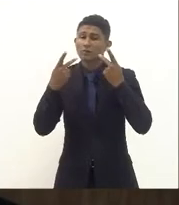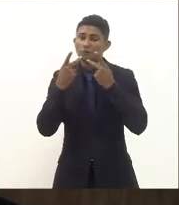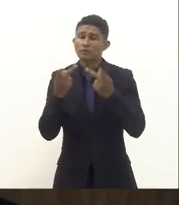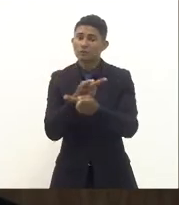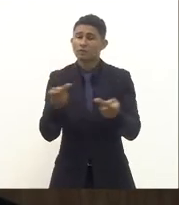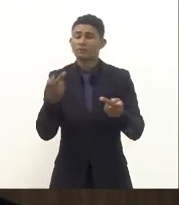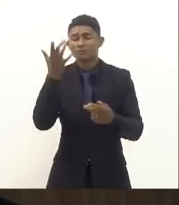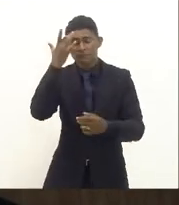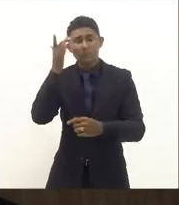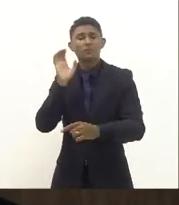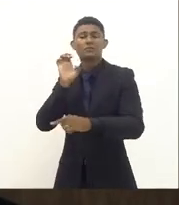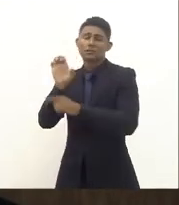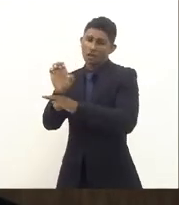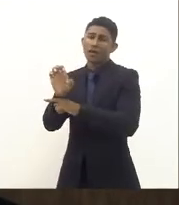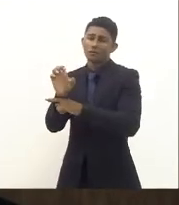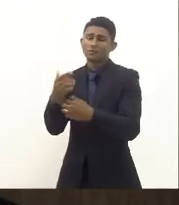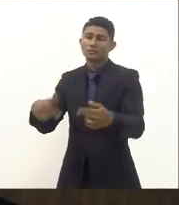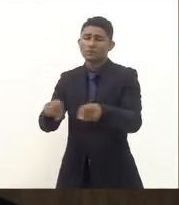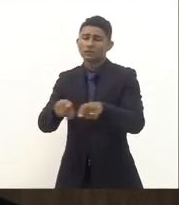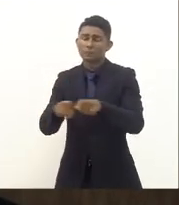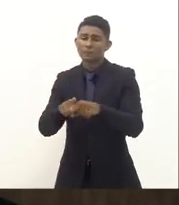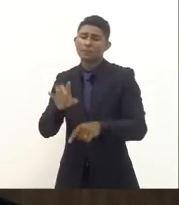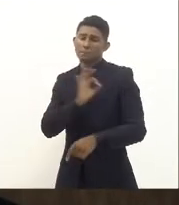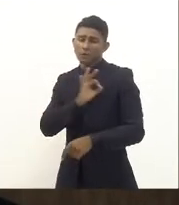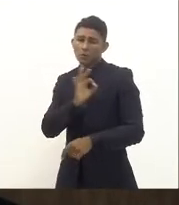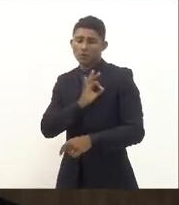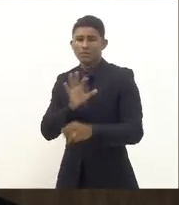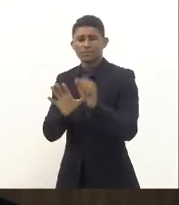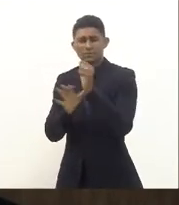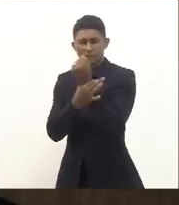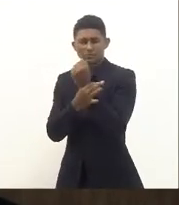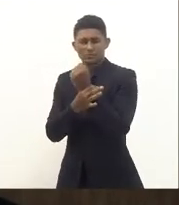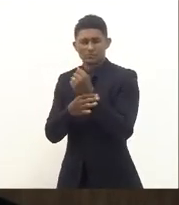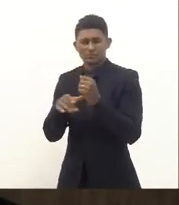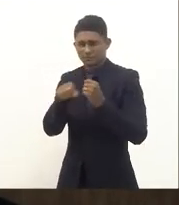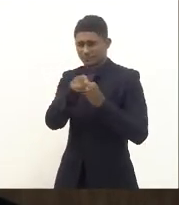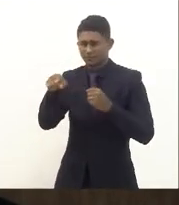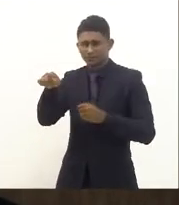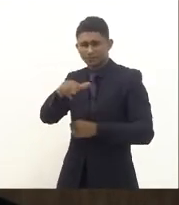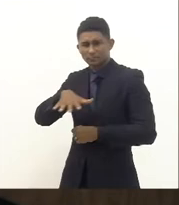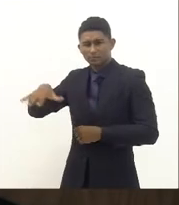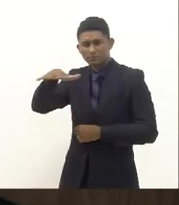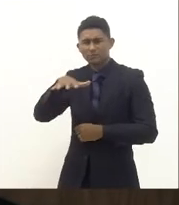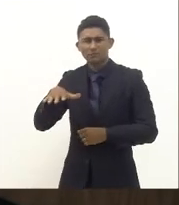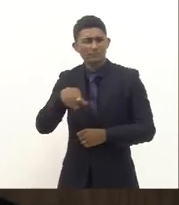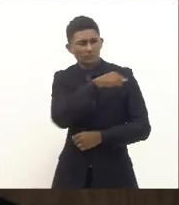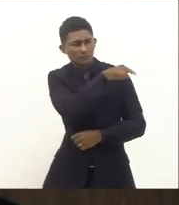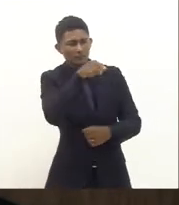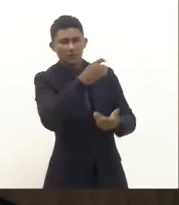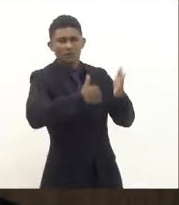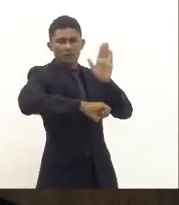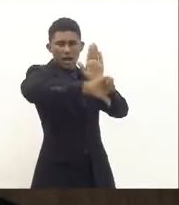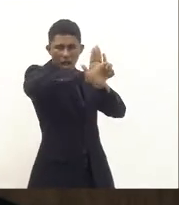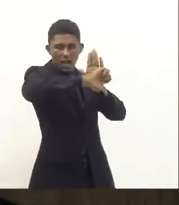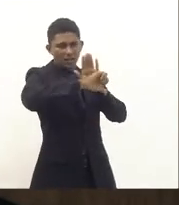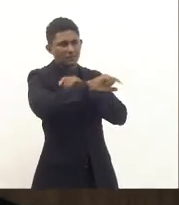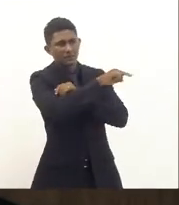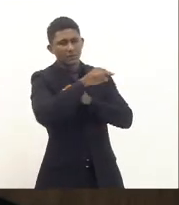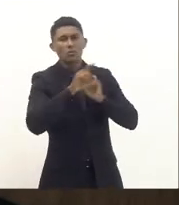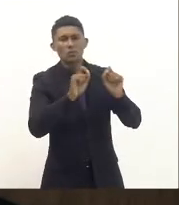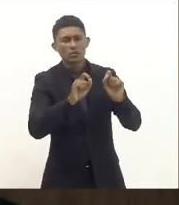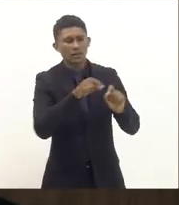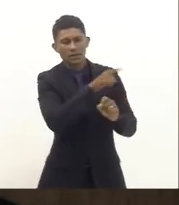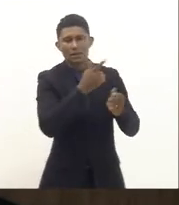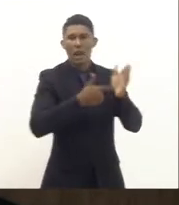Eu acho que o estado baixo que as forças de segurança não devem tratar criminosos aqueles que estão em